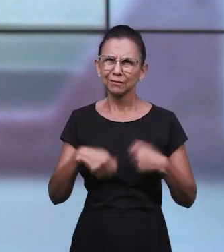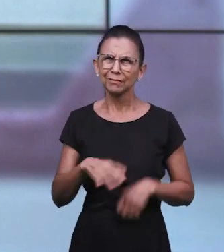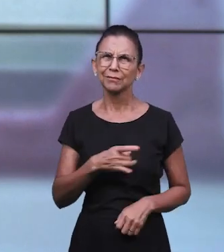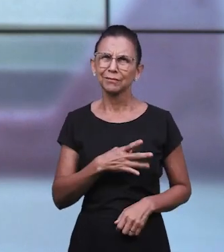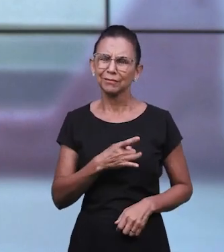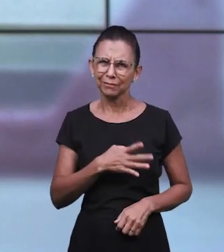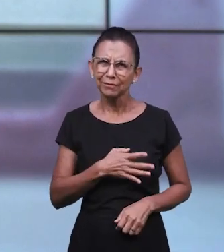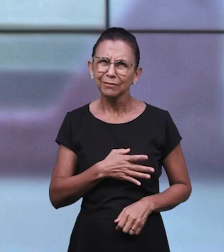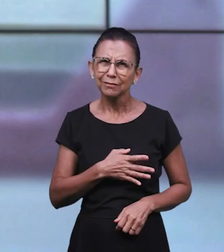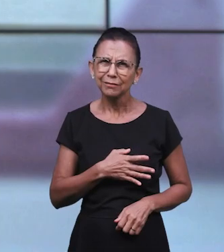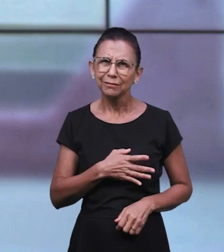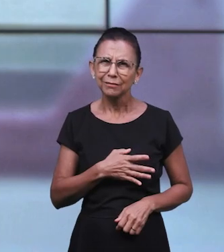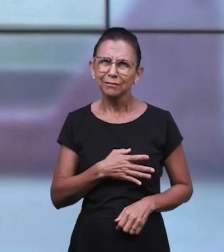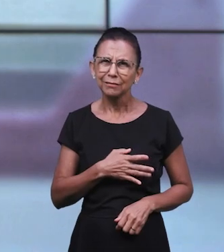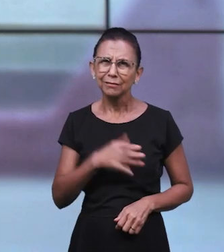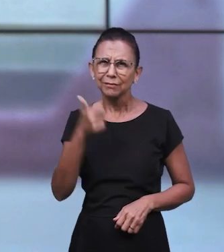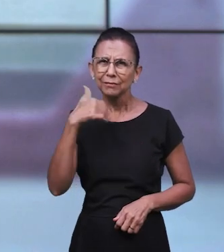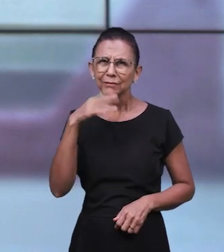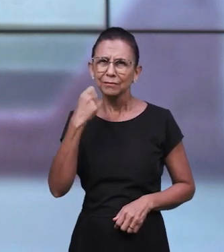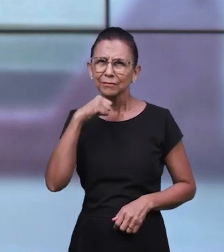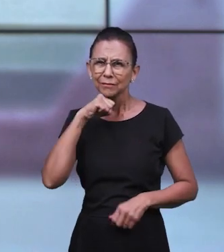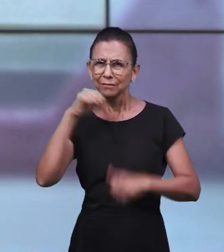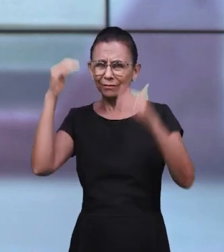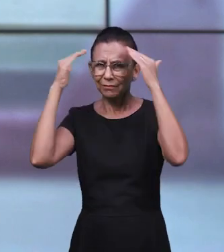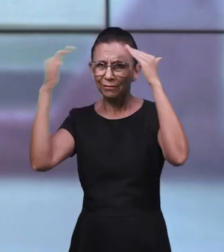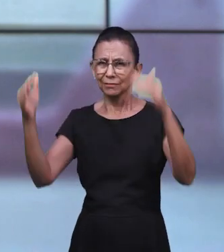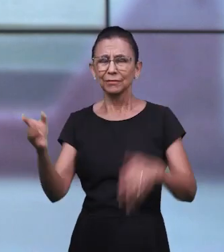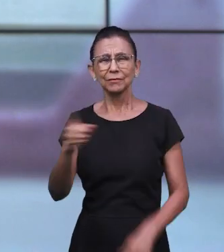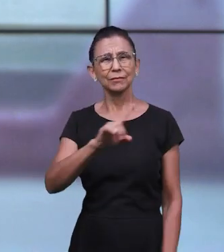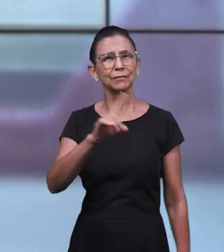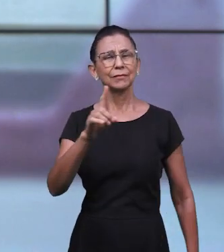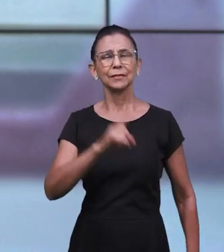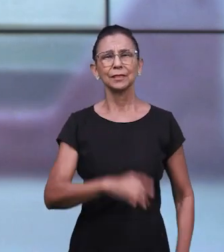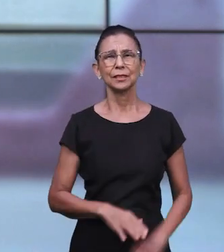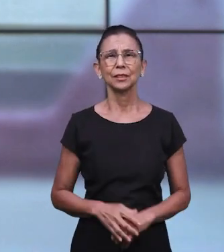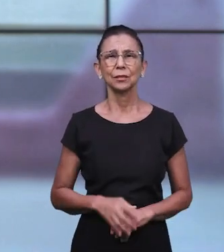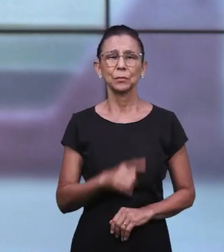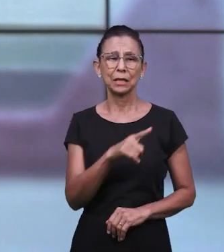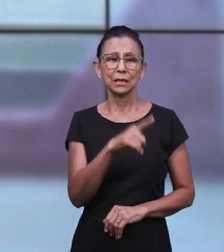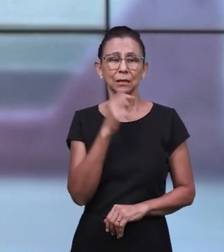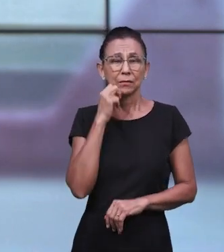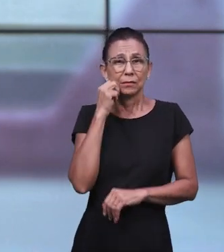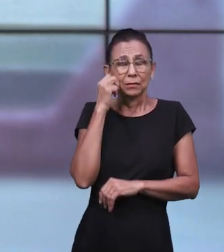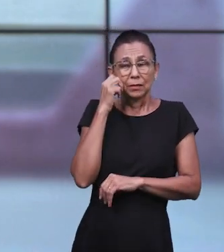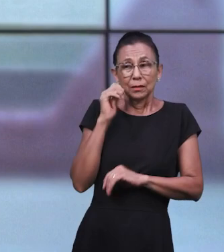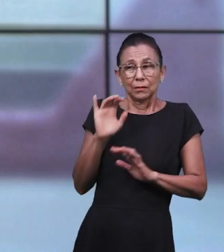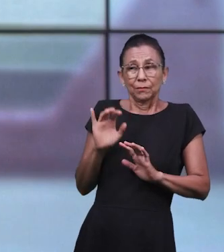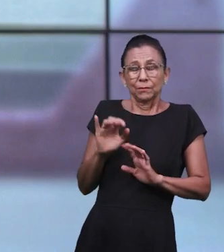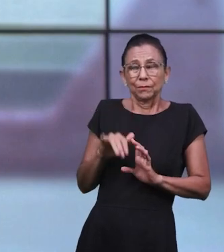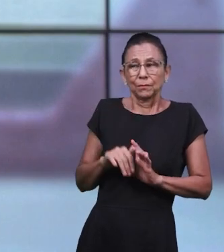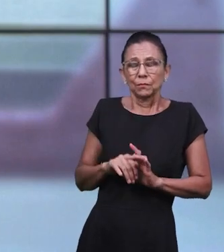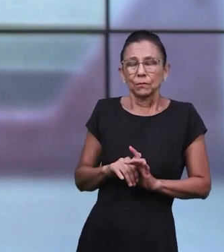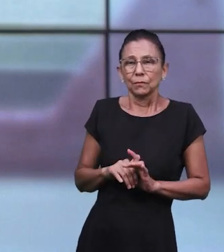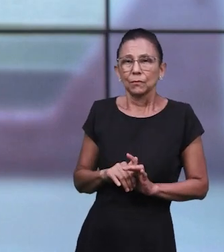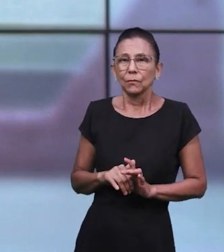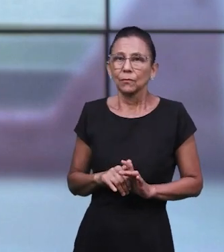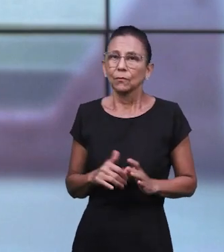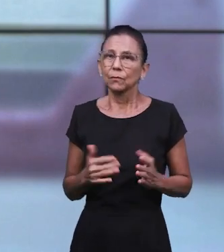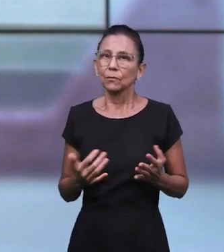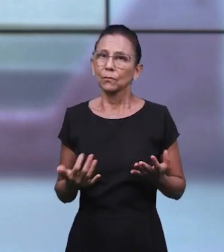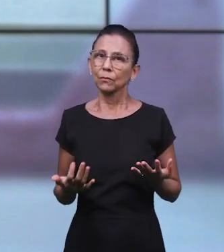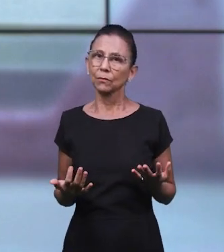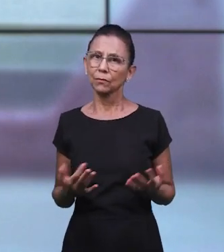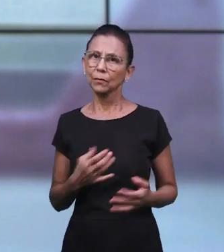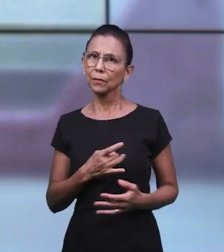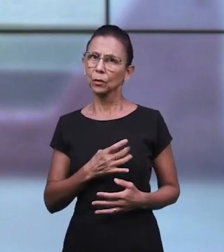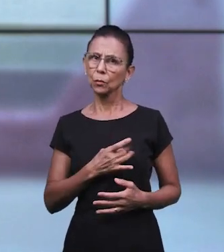Não. A obediência pelo medo faz com que nossos filhos se sintam intimidados, receosos e até mesmo com medo de expor